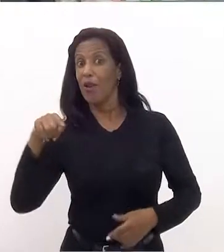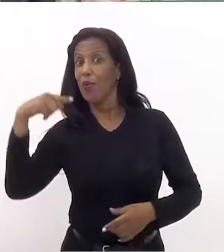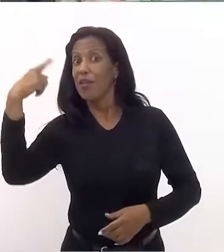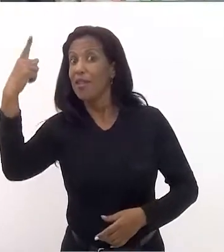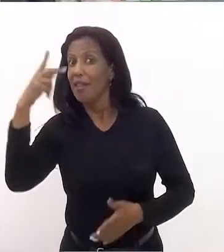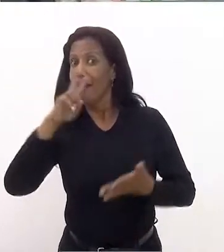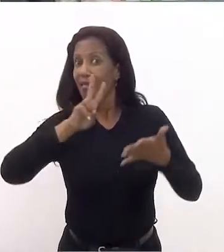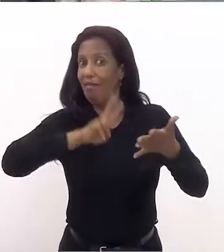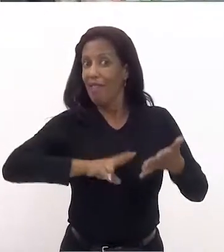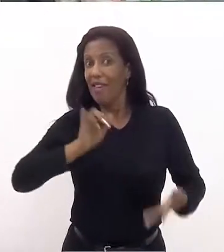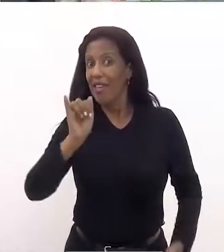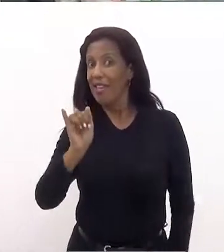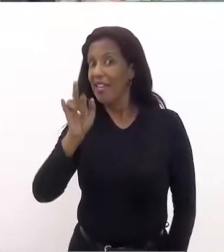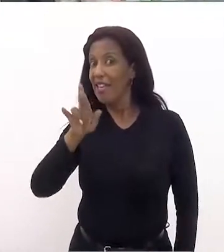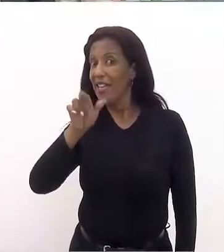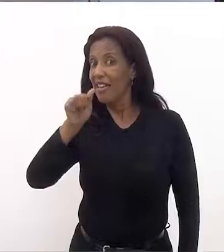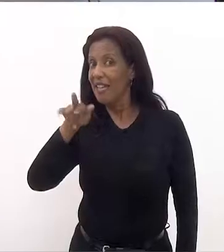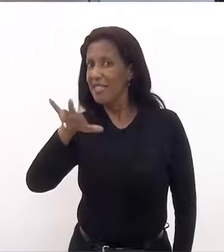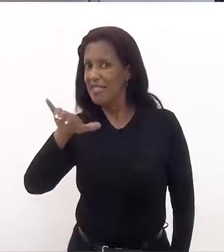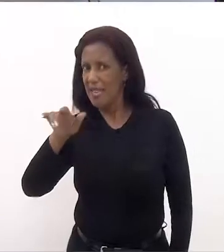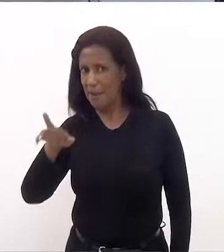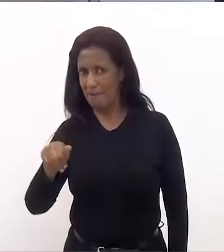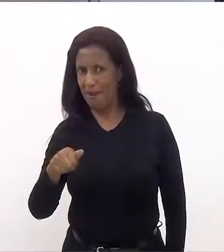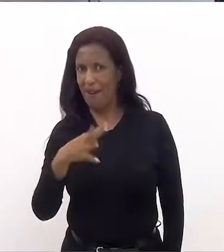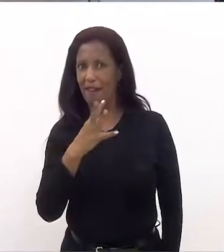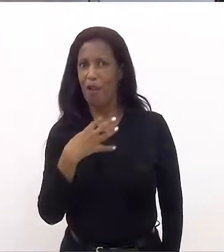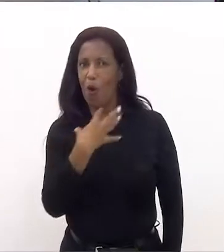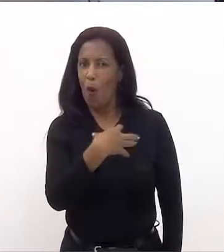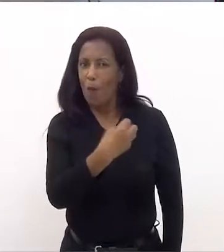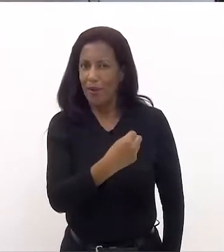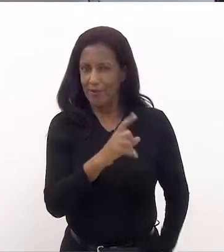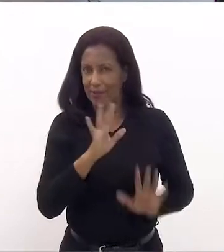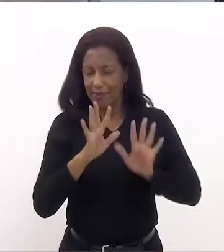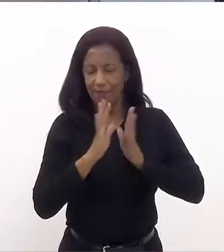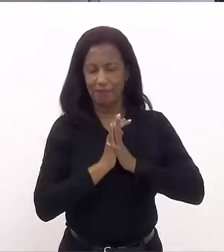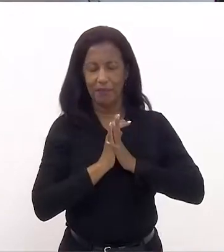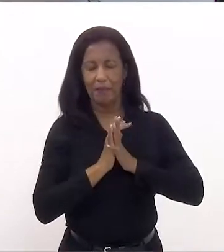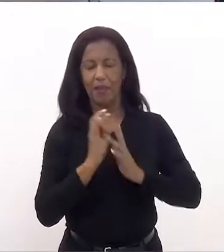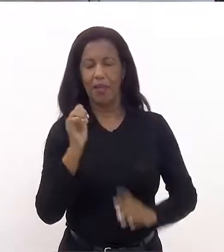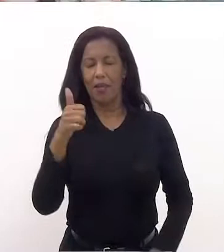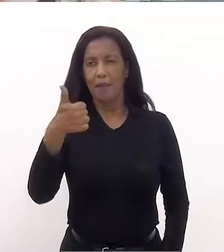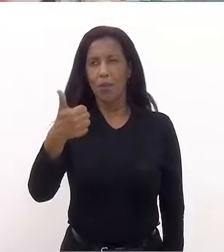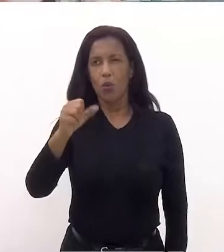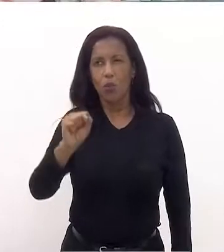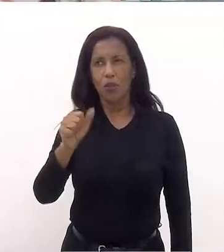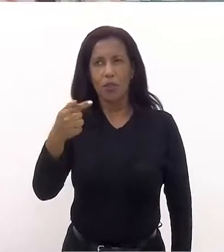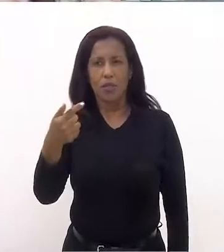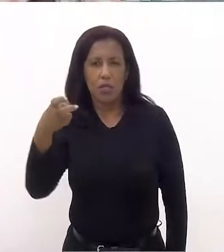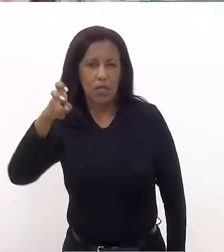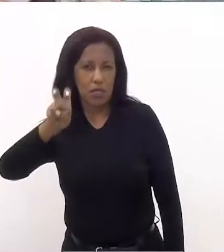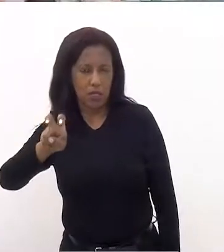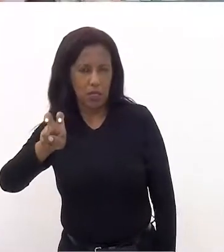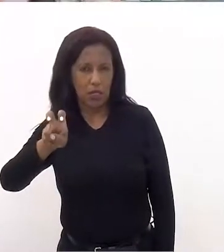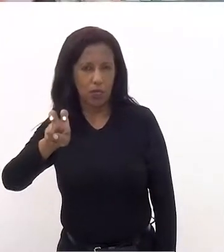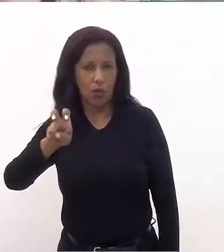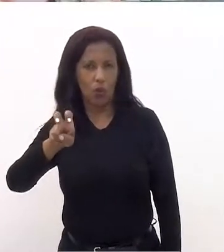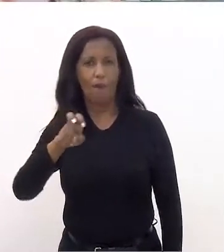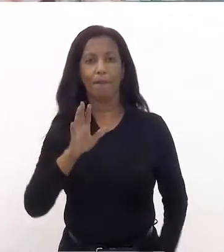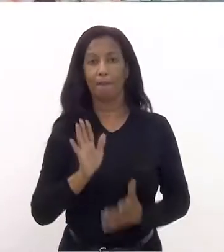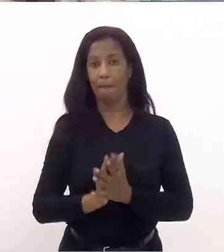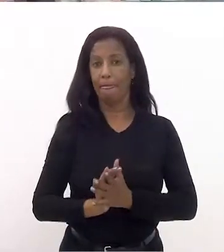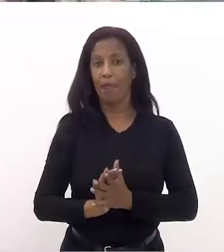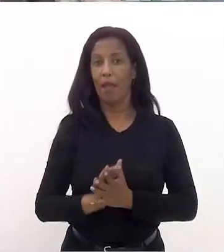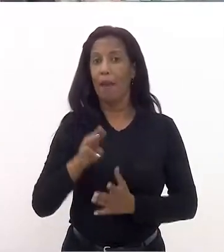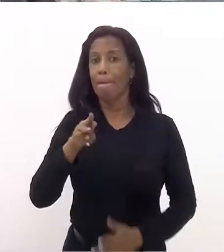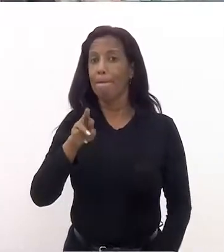eu ia ler Iracema. É um romance de José de Alencar, publicado em 1875.